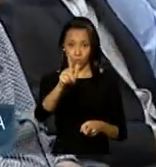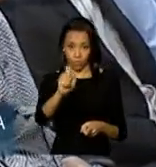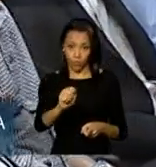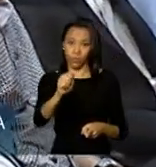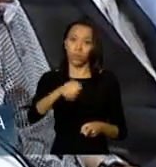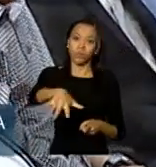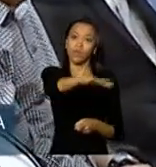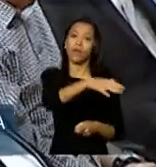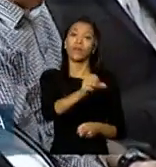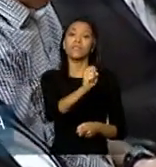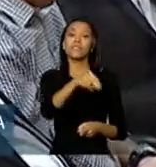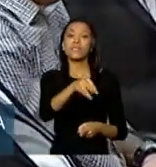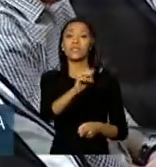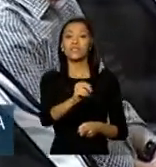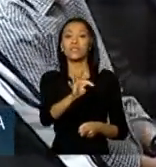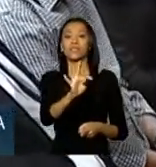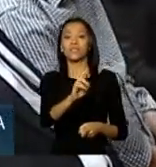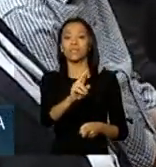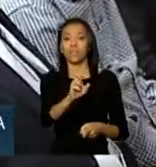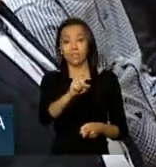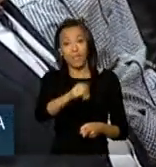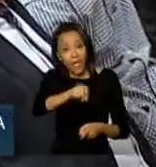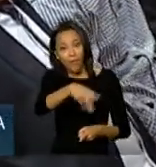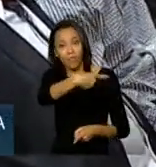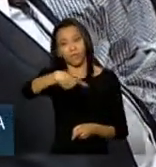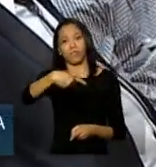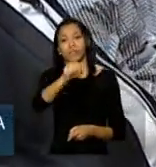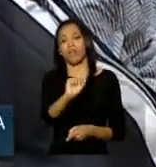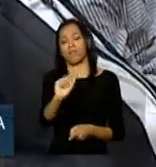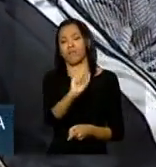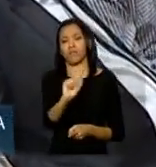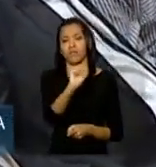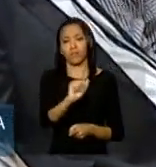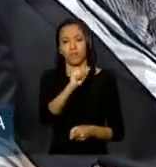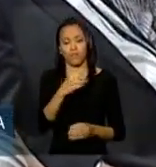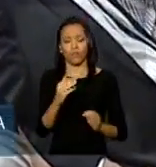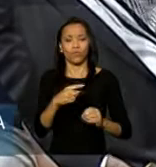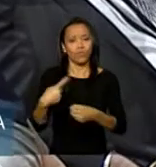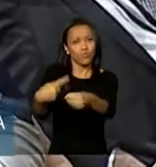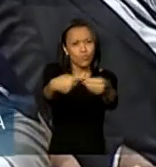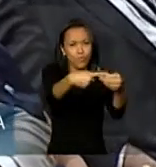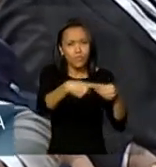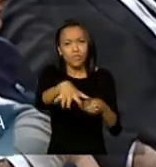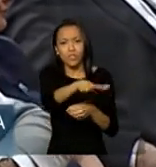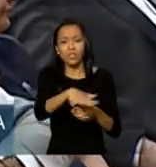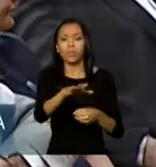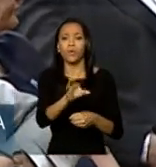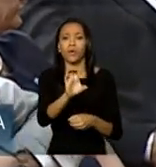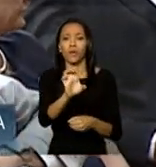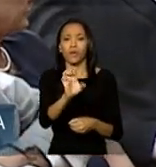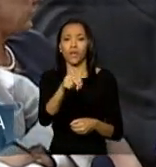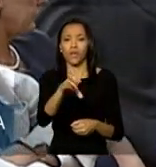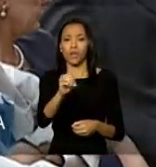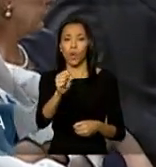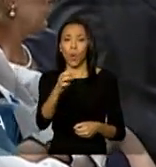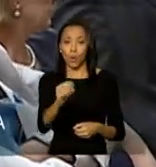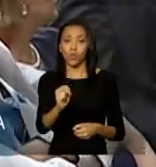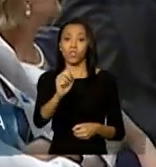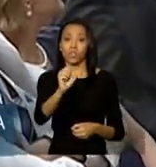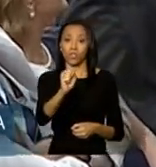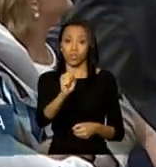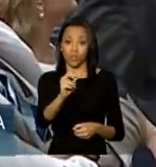Teresa, prefeito de Santa Teresa, presidente da Associação dos Municípios da Encosta Superior